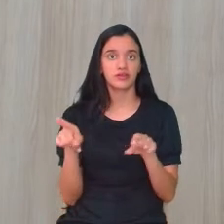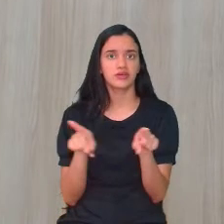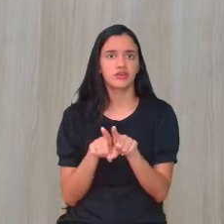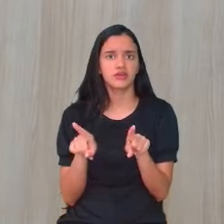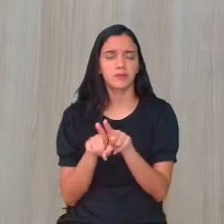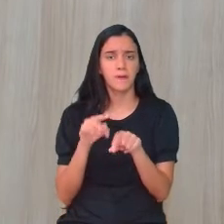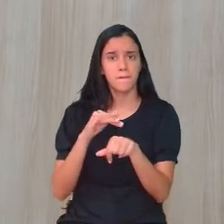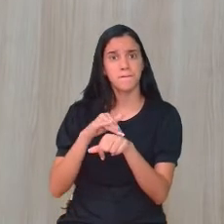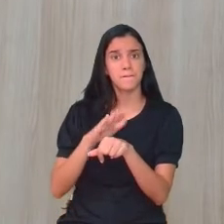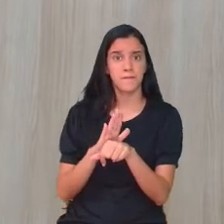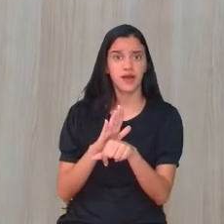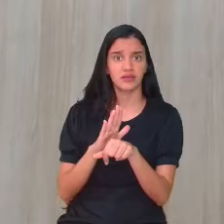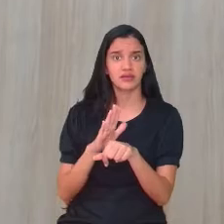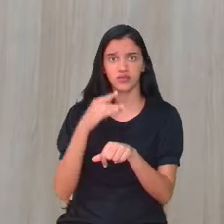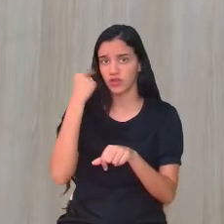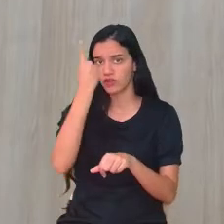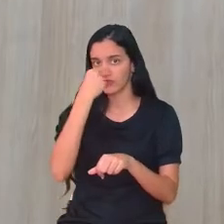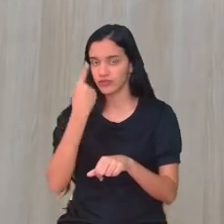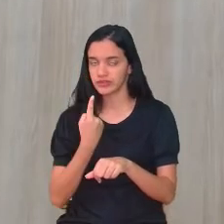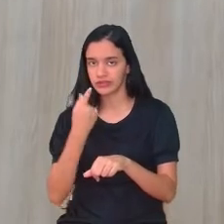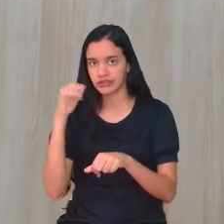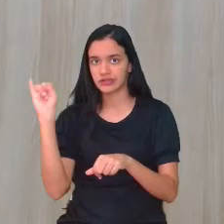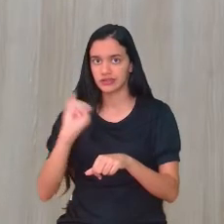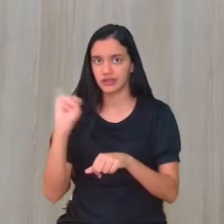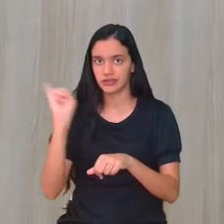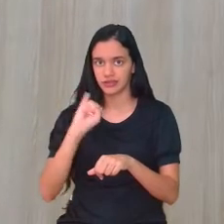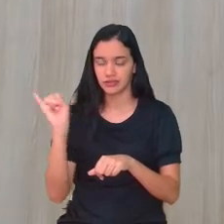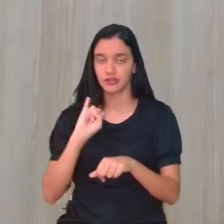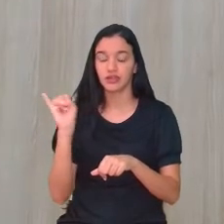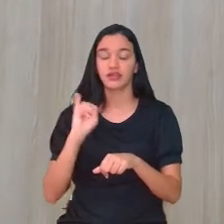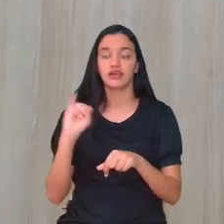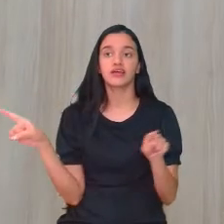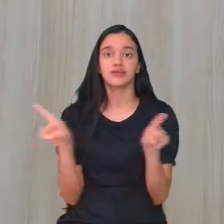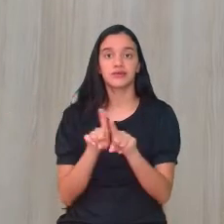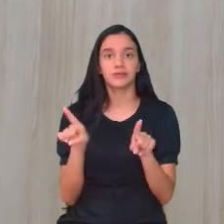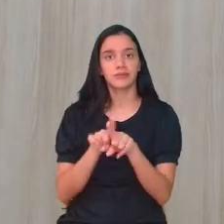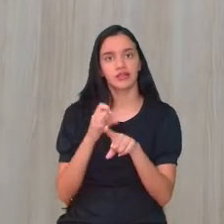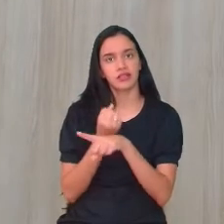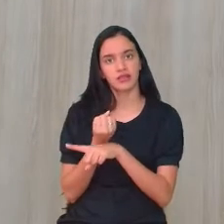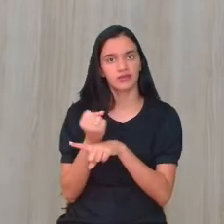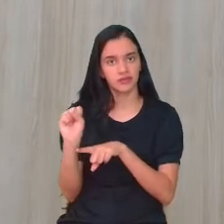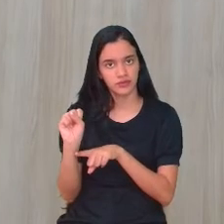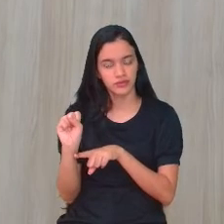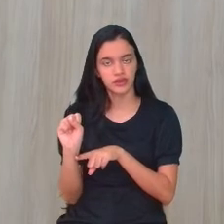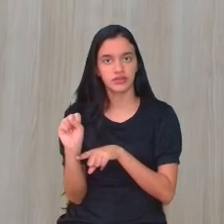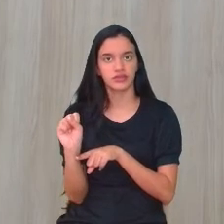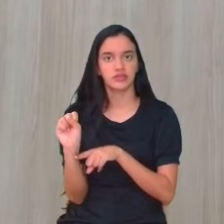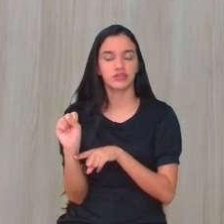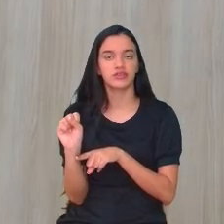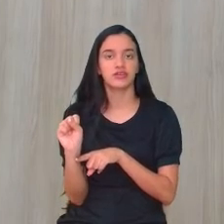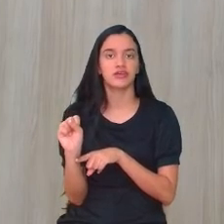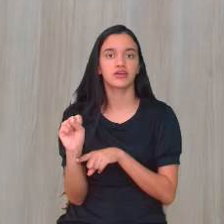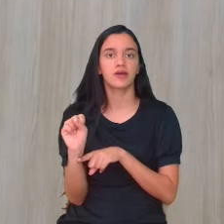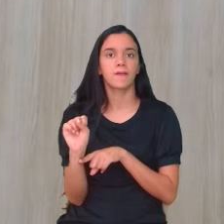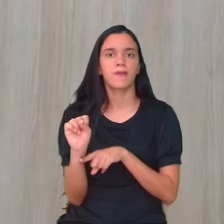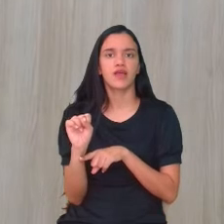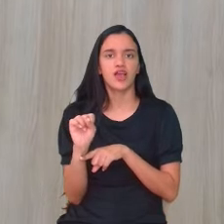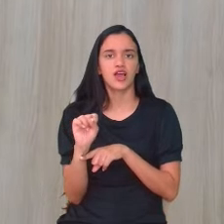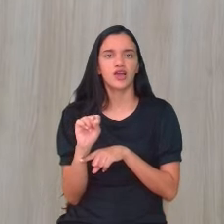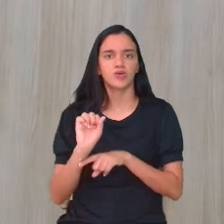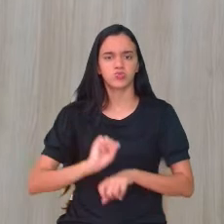Assim, bem mais do que os fascistas italianos, né? Eles repudiavam e defendiam o